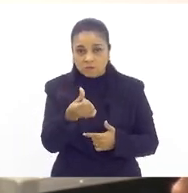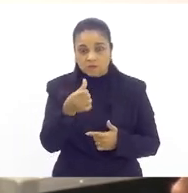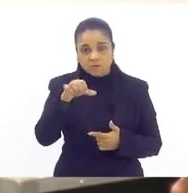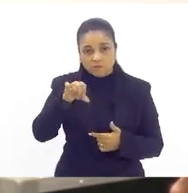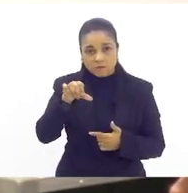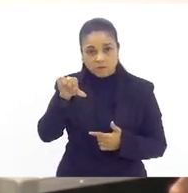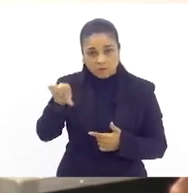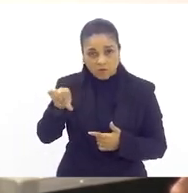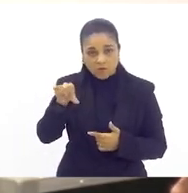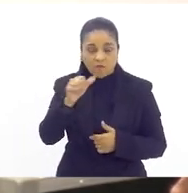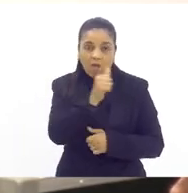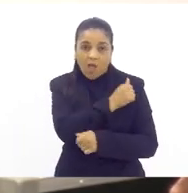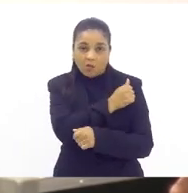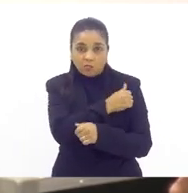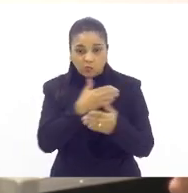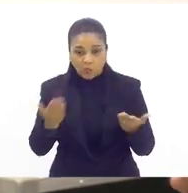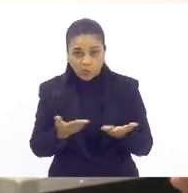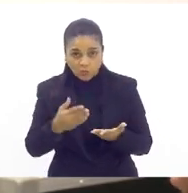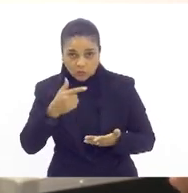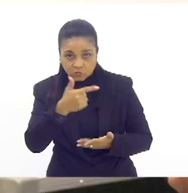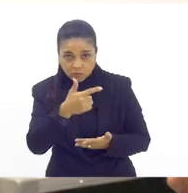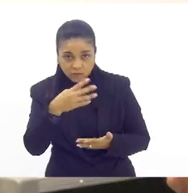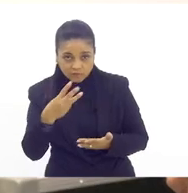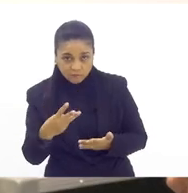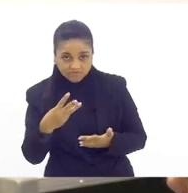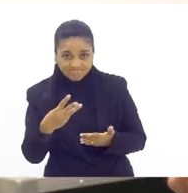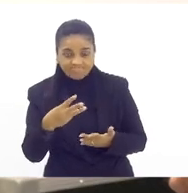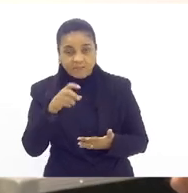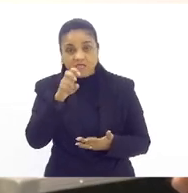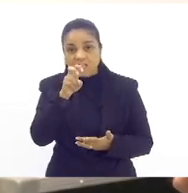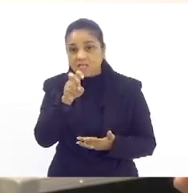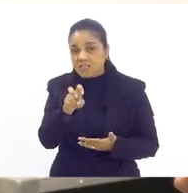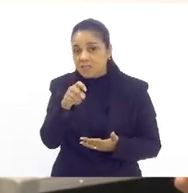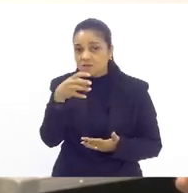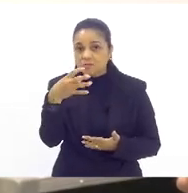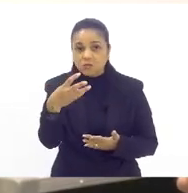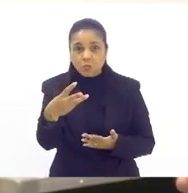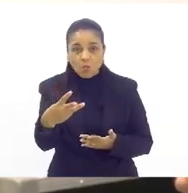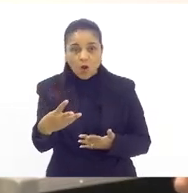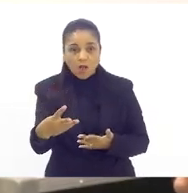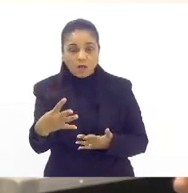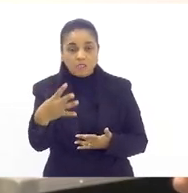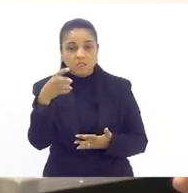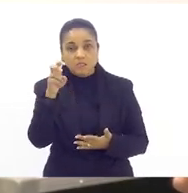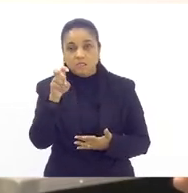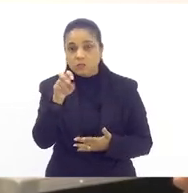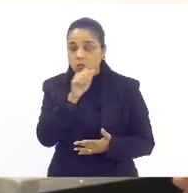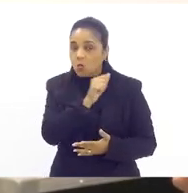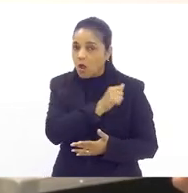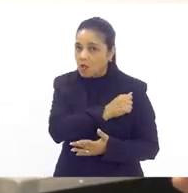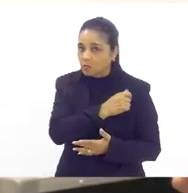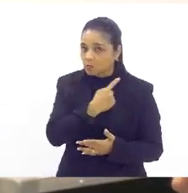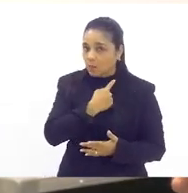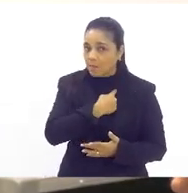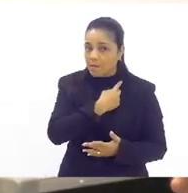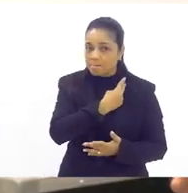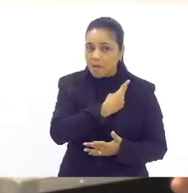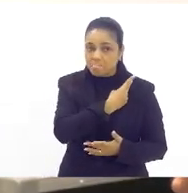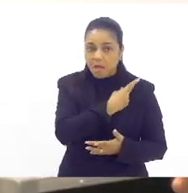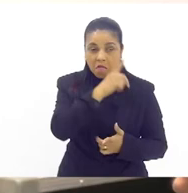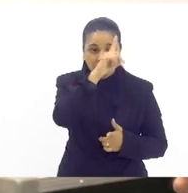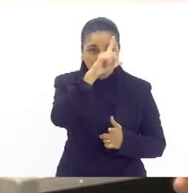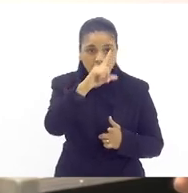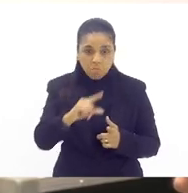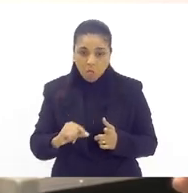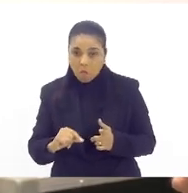hoje 2023 nós temos 545 alunos isso no ensino médio uma queda absurda